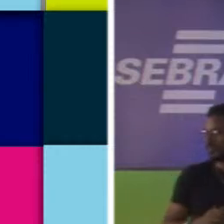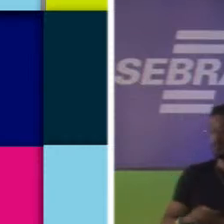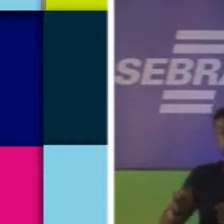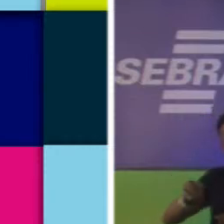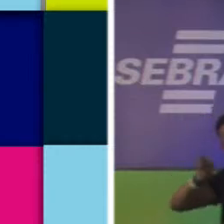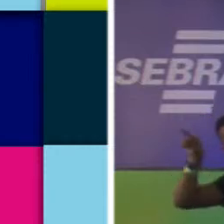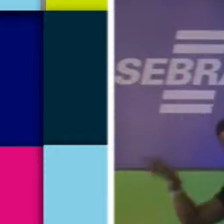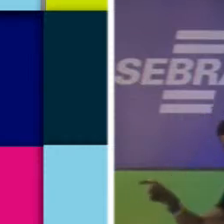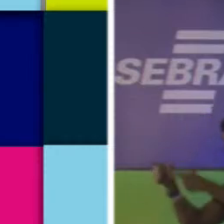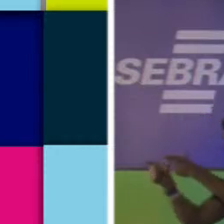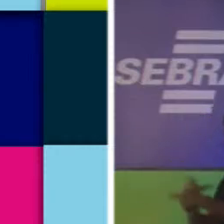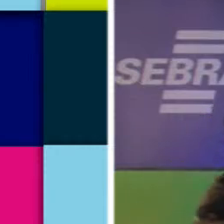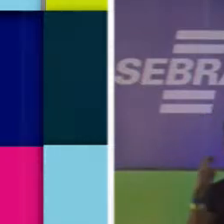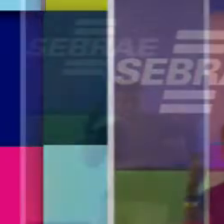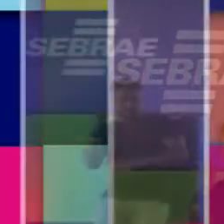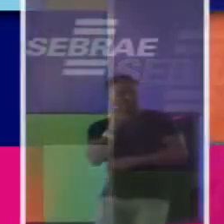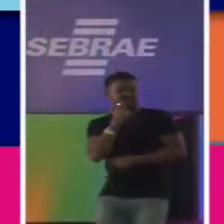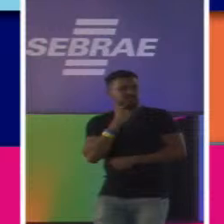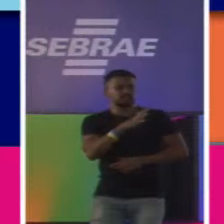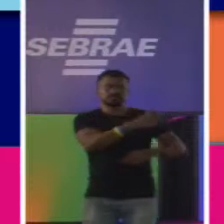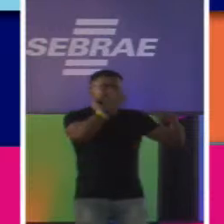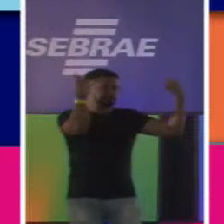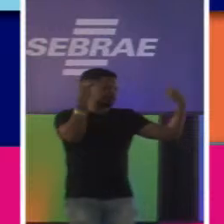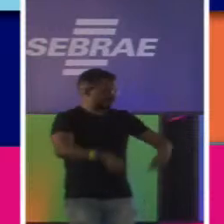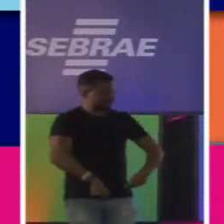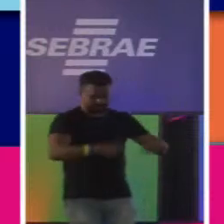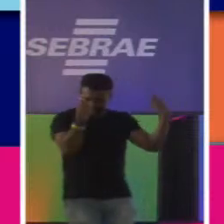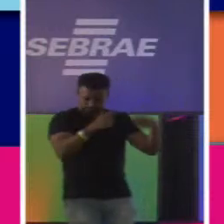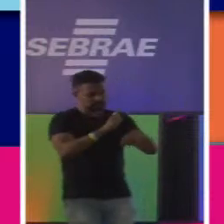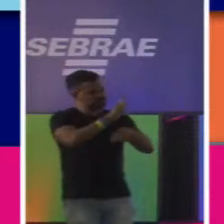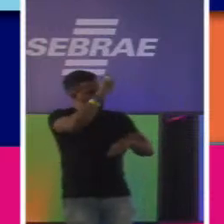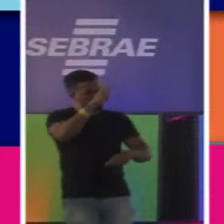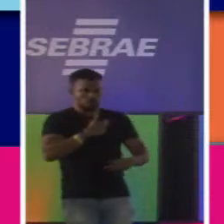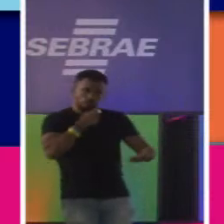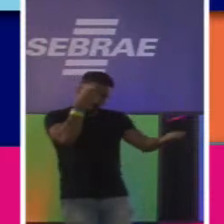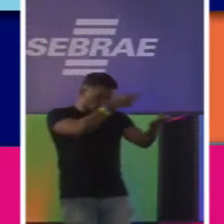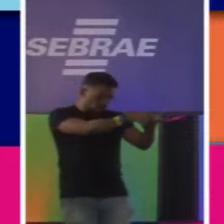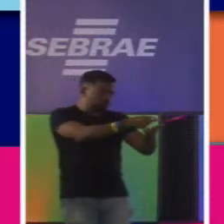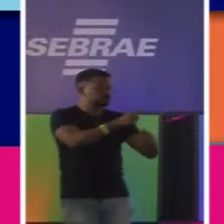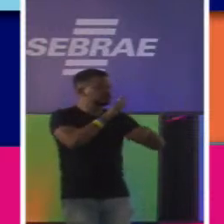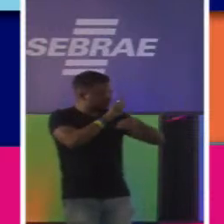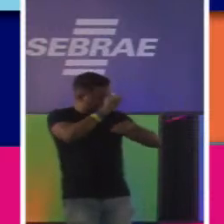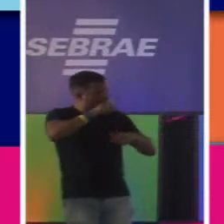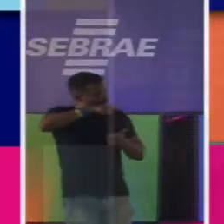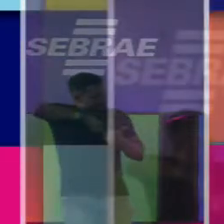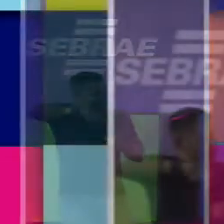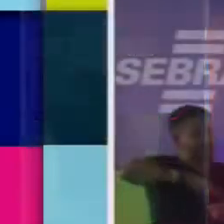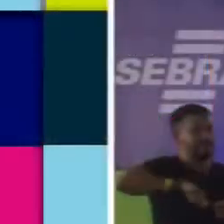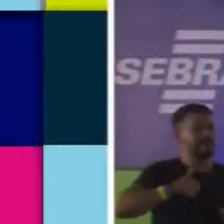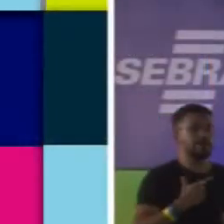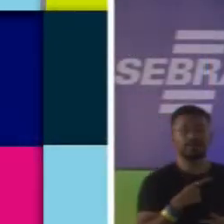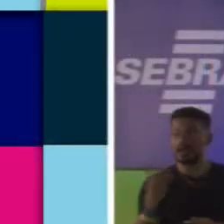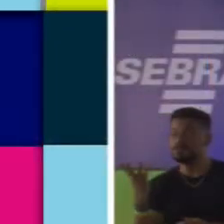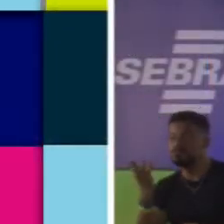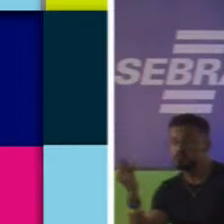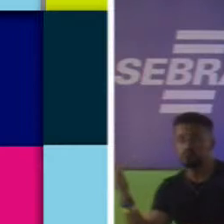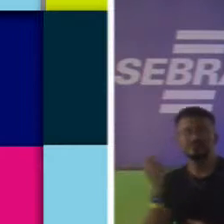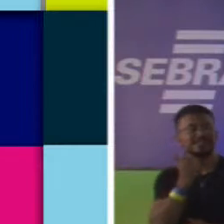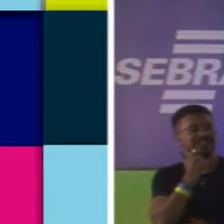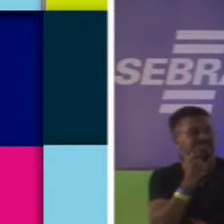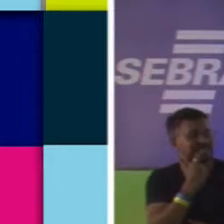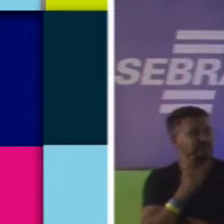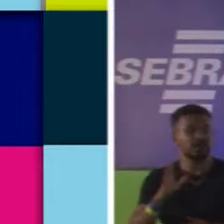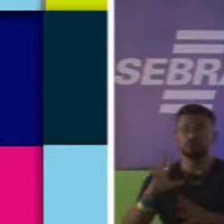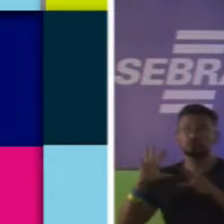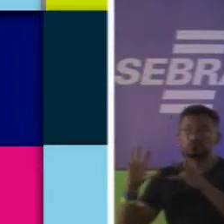E a clínica de cinco dentistas falava, cara, preciso disso, eu compro rápido, gestão de estoque é um problema para mim, eu tenho muitos dentistas, às vezes todos